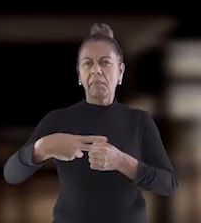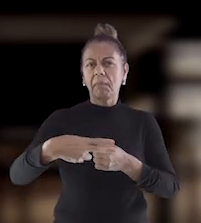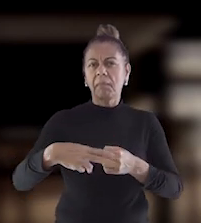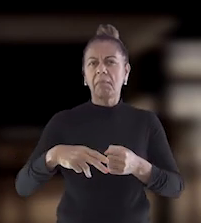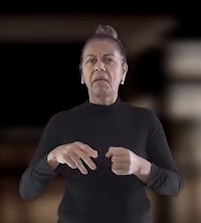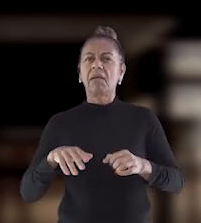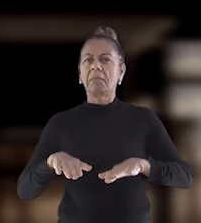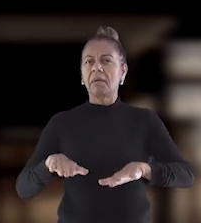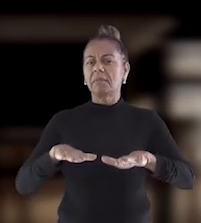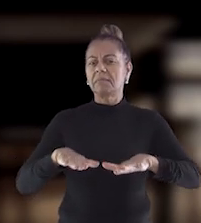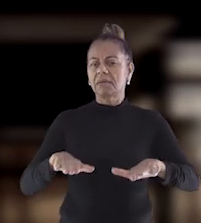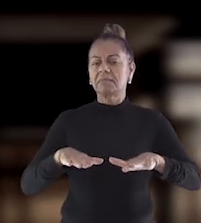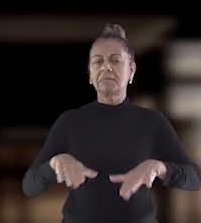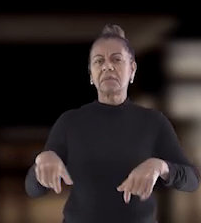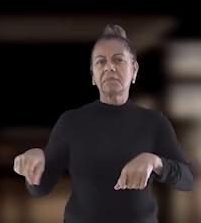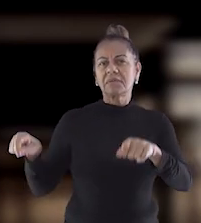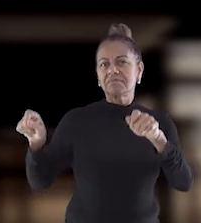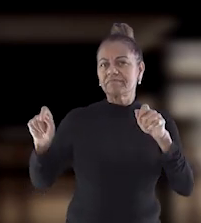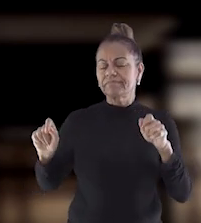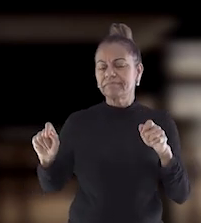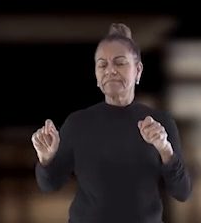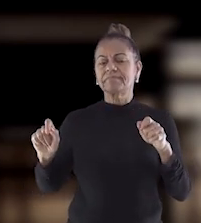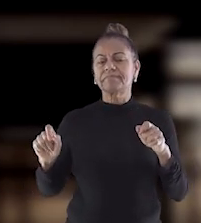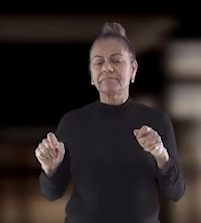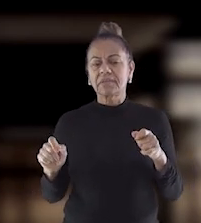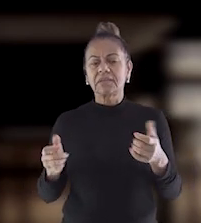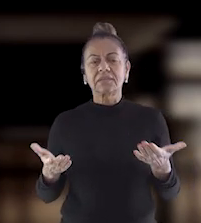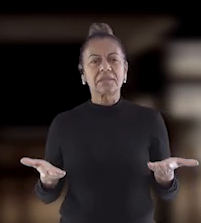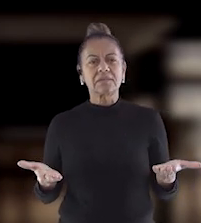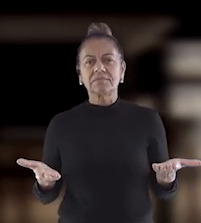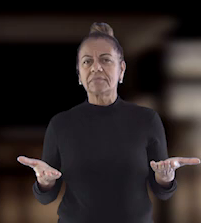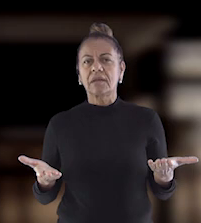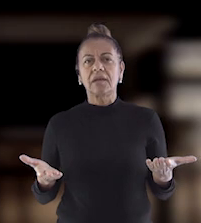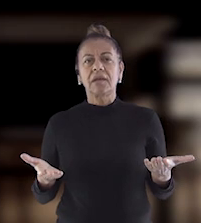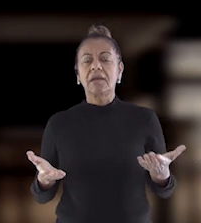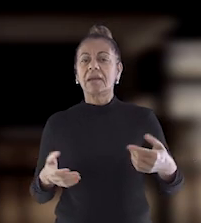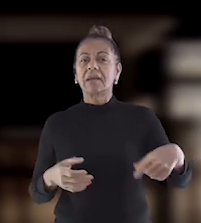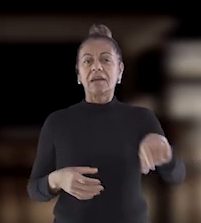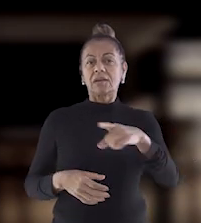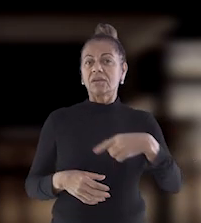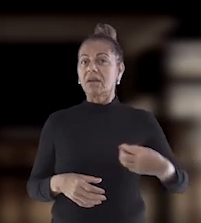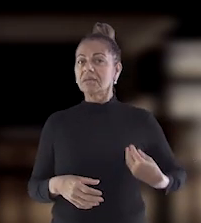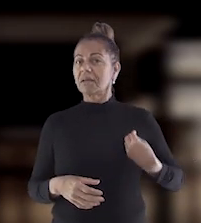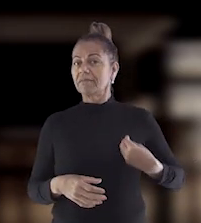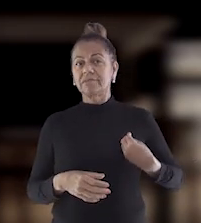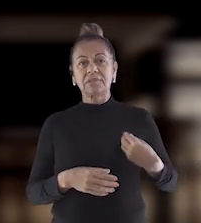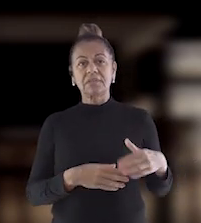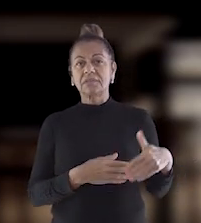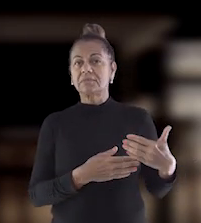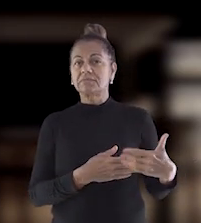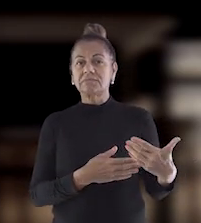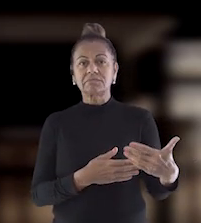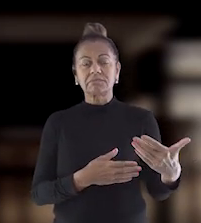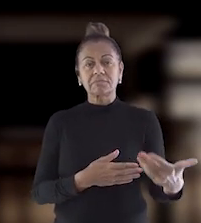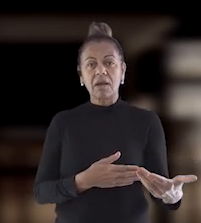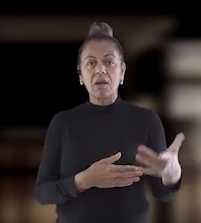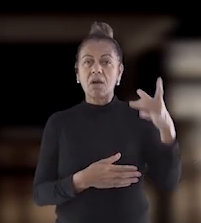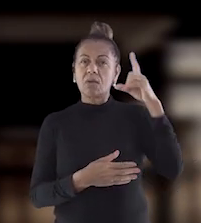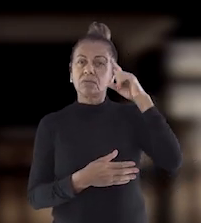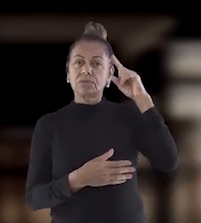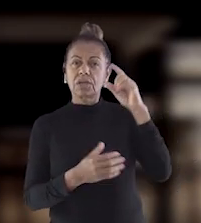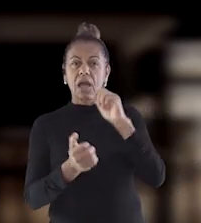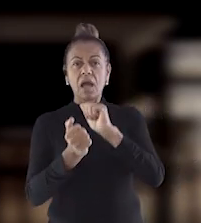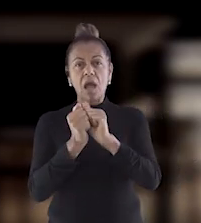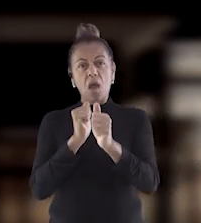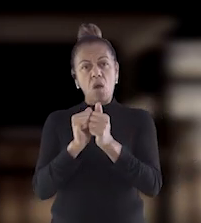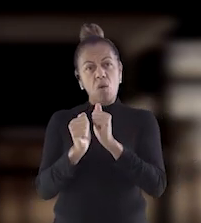aquelas cobertas, né, que eles até falavam que era espanta-visita, né, na época. E a gente sobrevivia daquilo ali. Aí